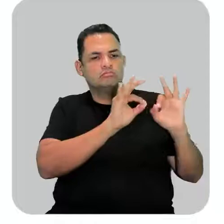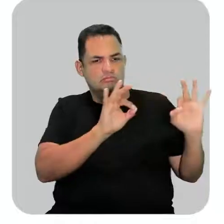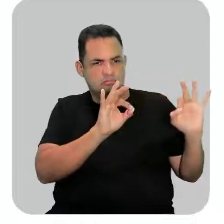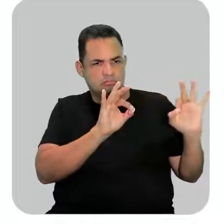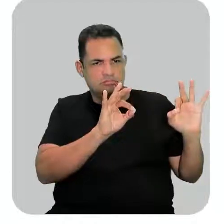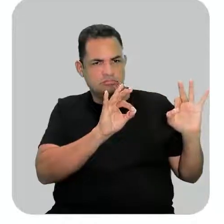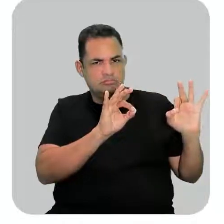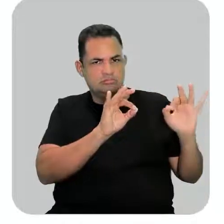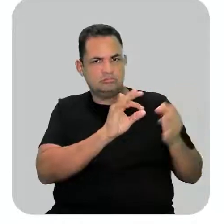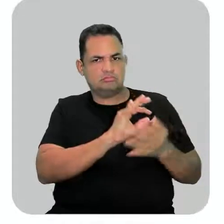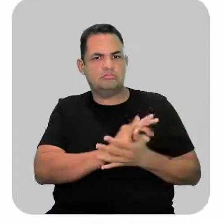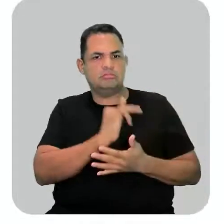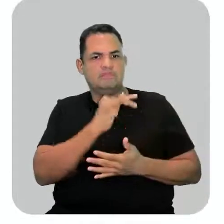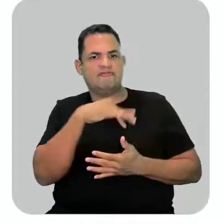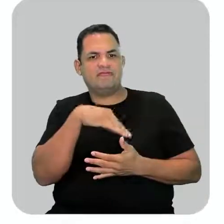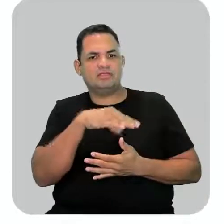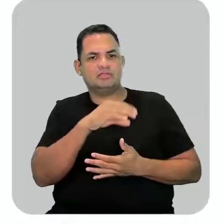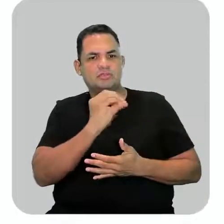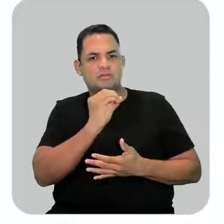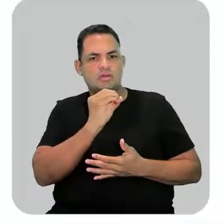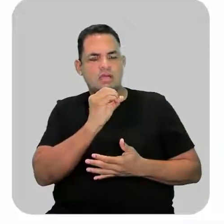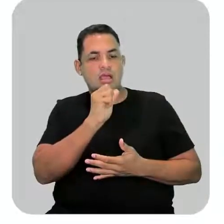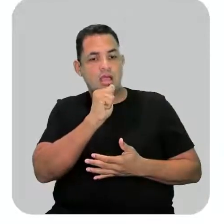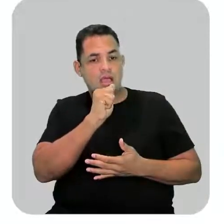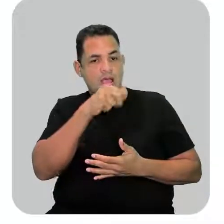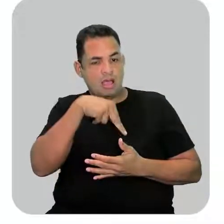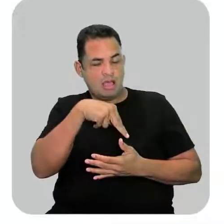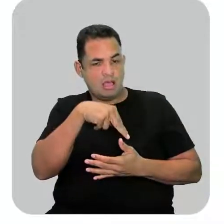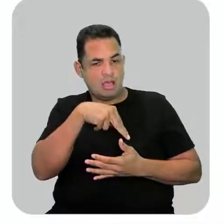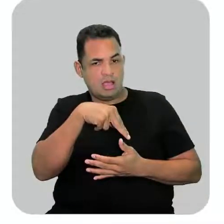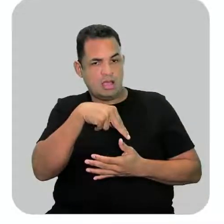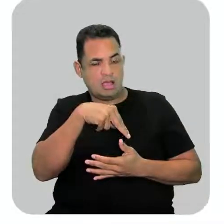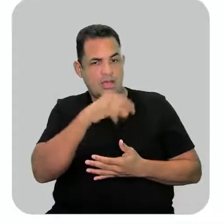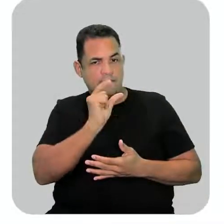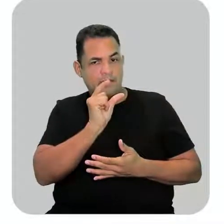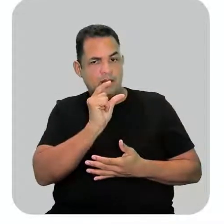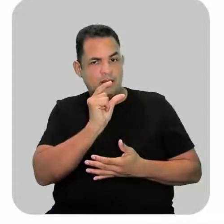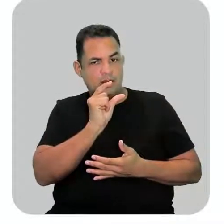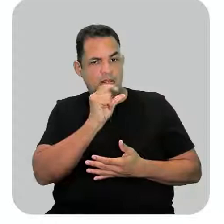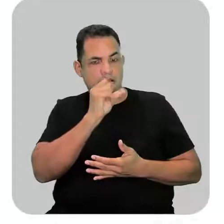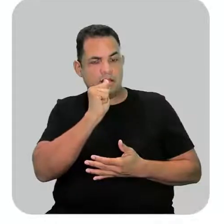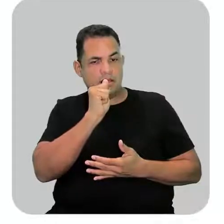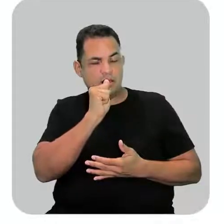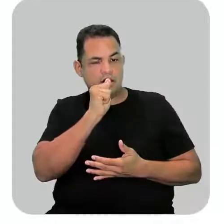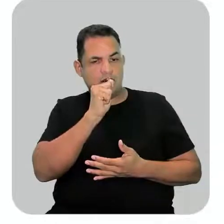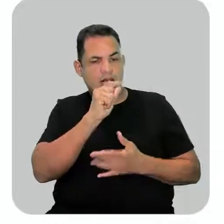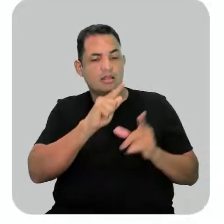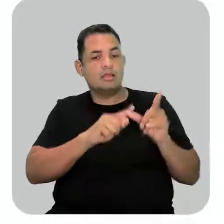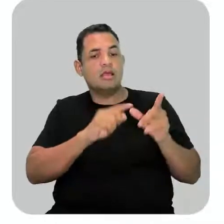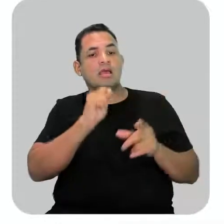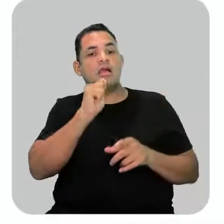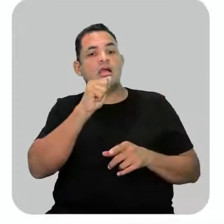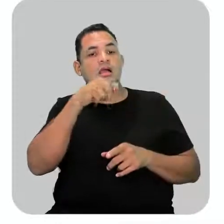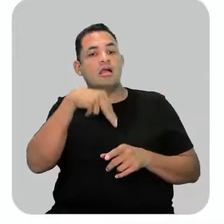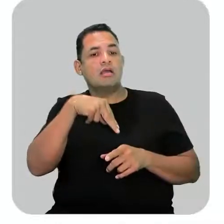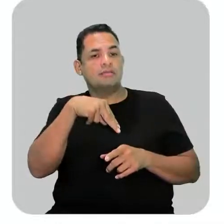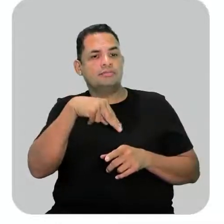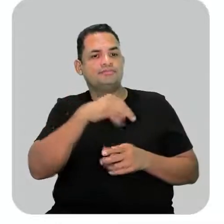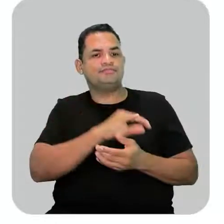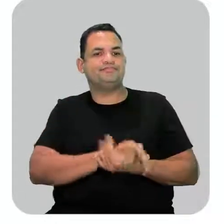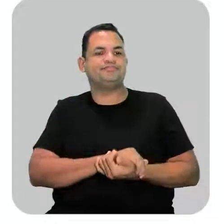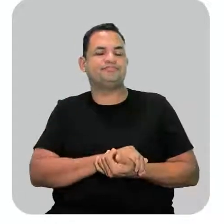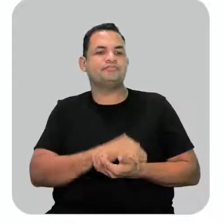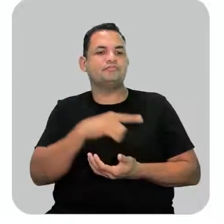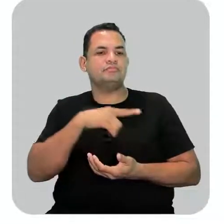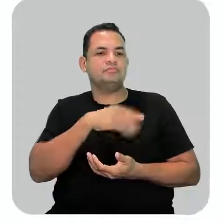o infixo an, que é da ligação simples. Qual vai ser a terminação? Como ele tem aqui